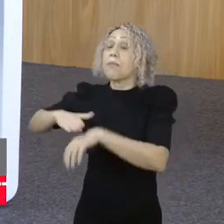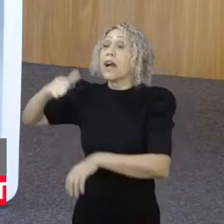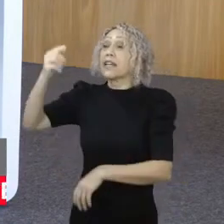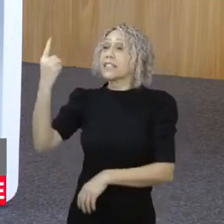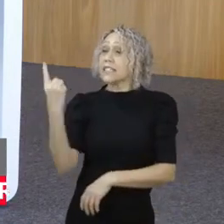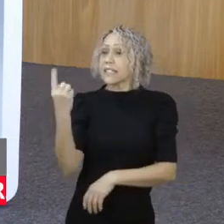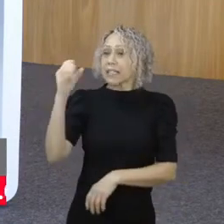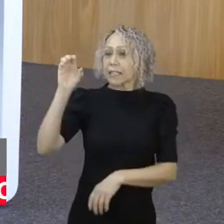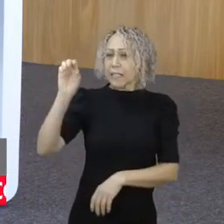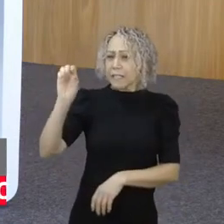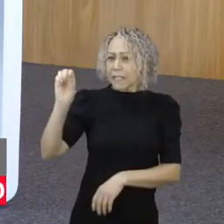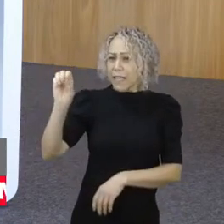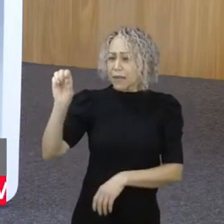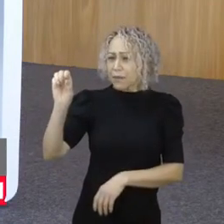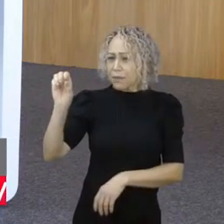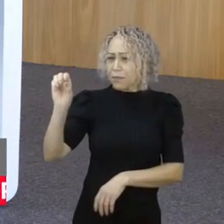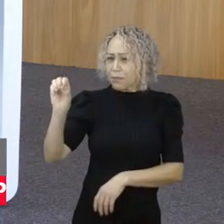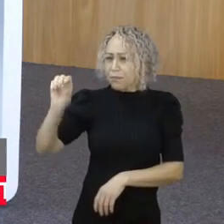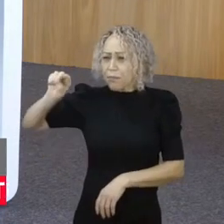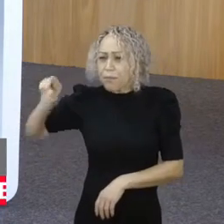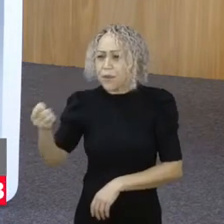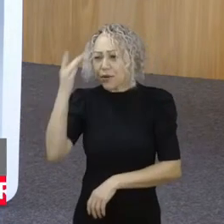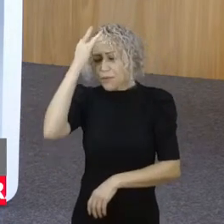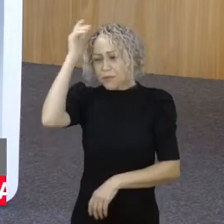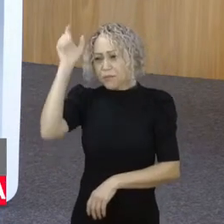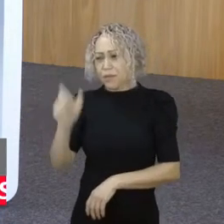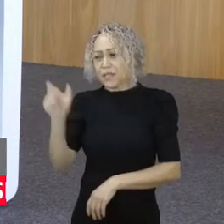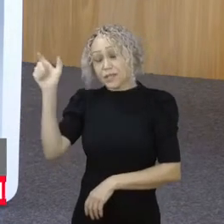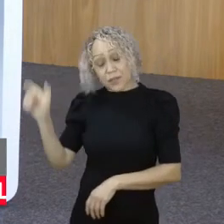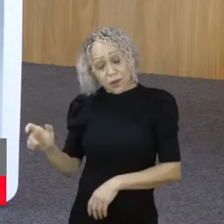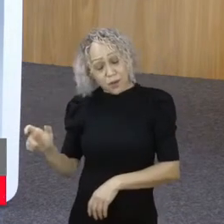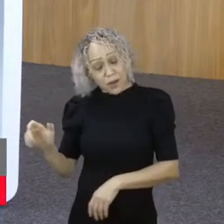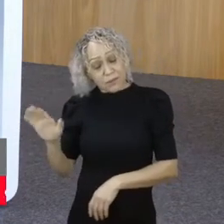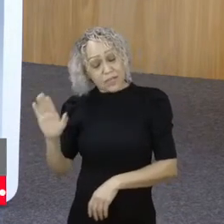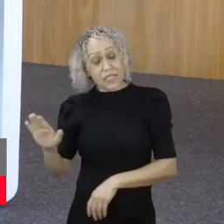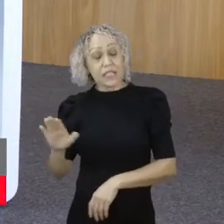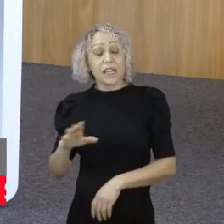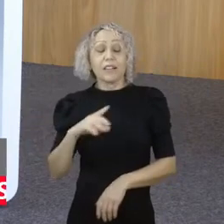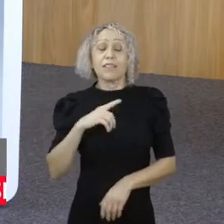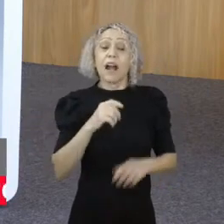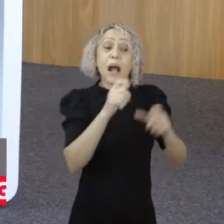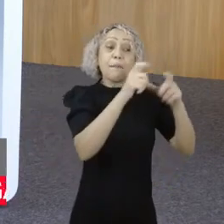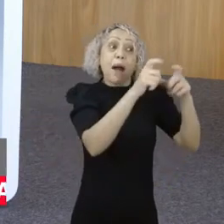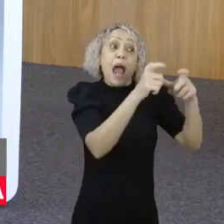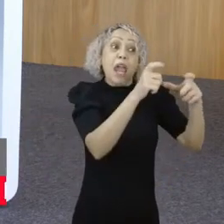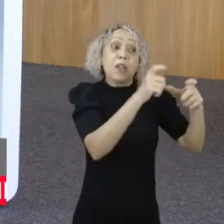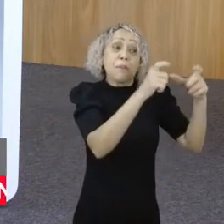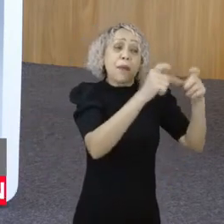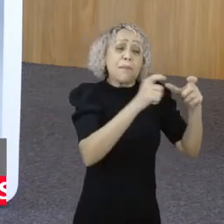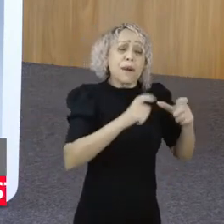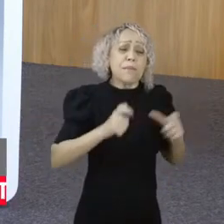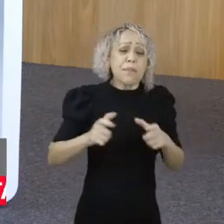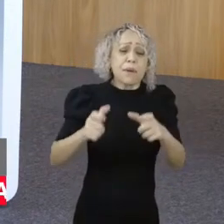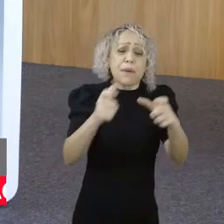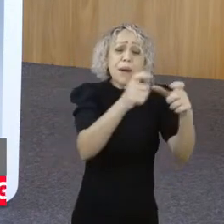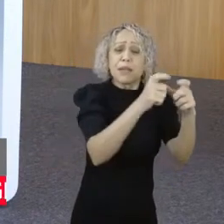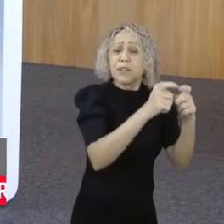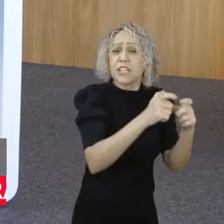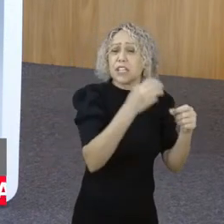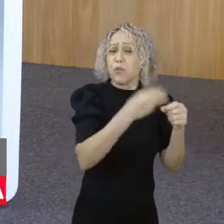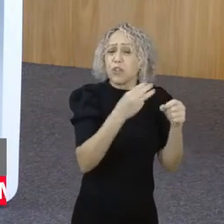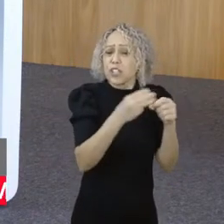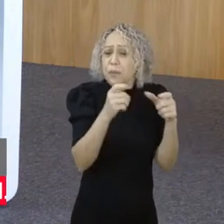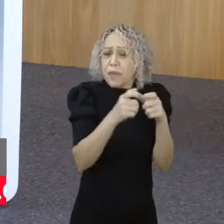5.300 municípios com menos de 100 mil eleitores, né? Então, desta forma, a